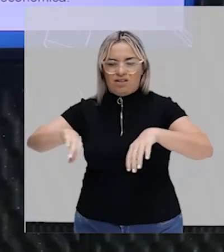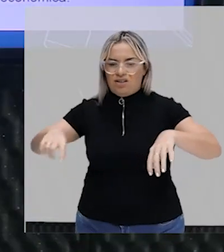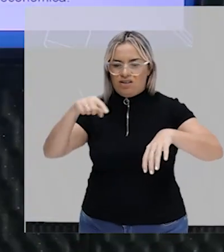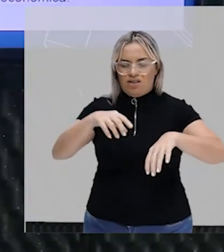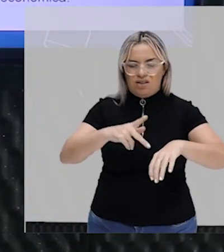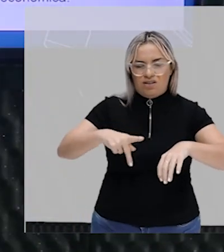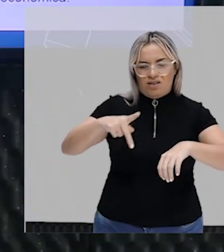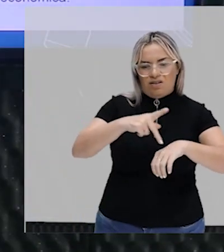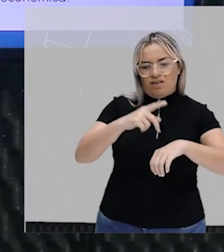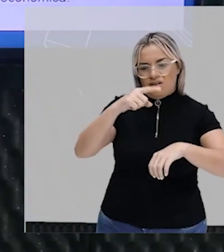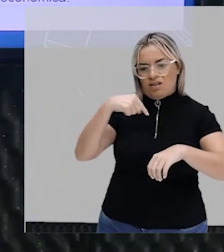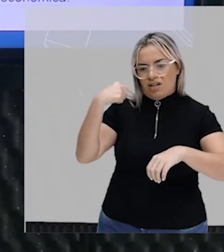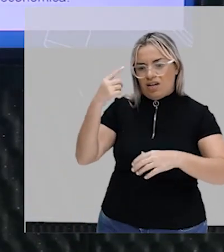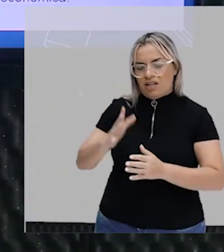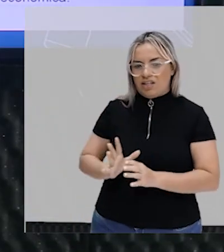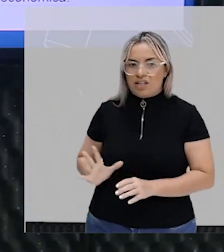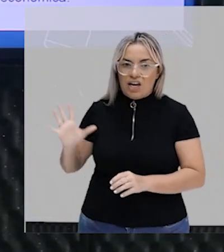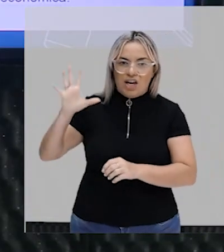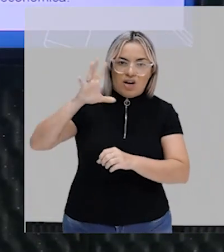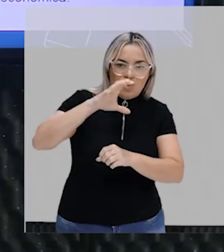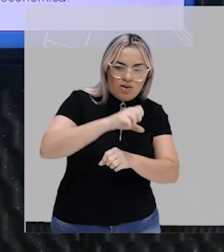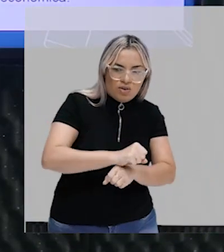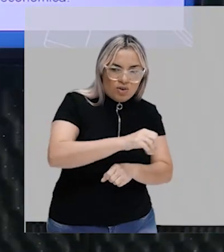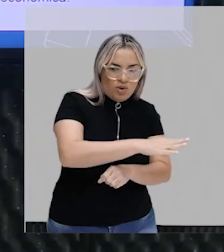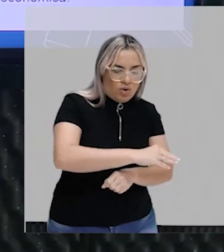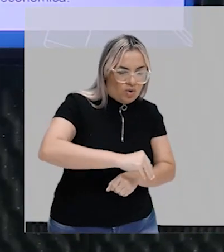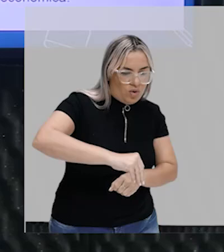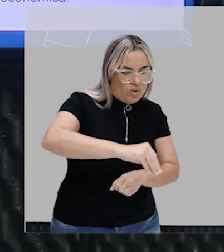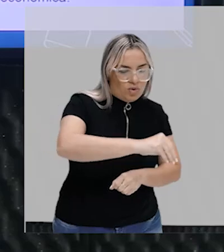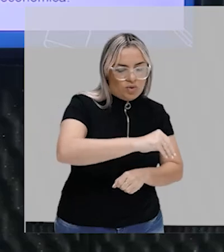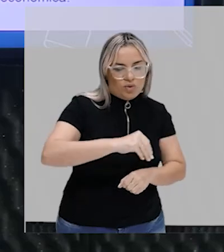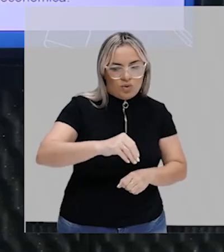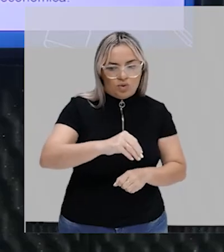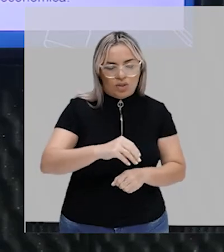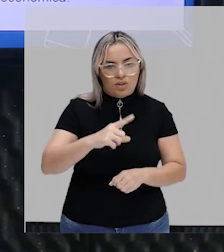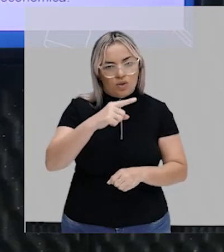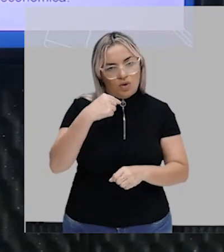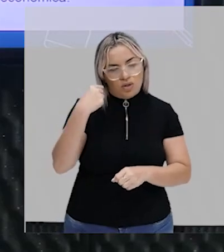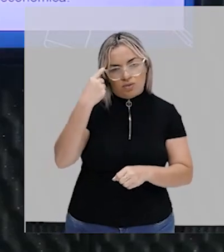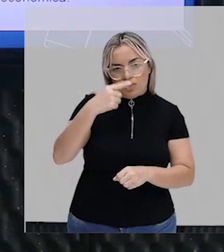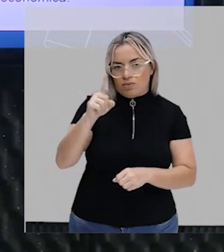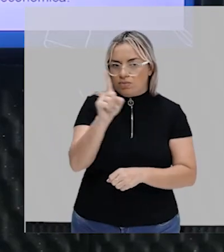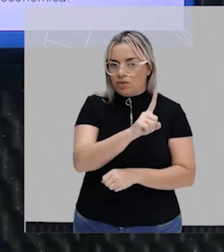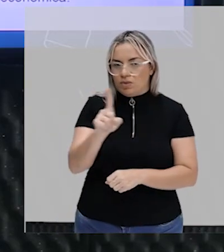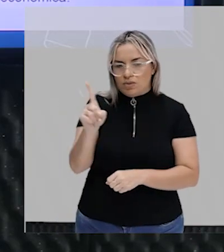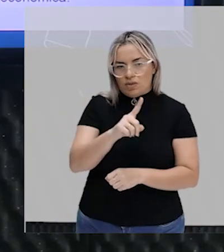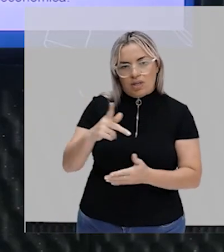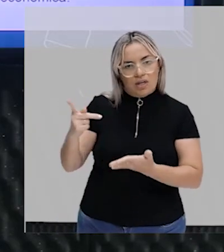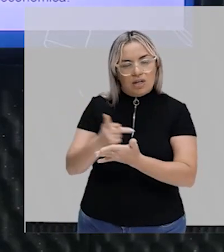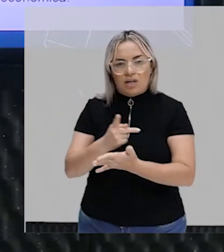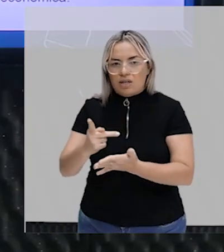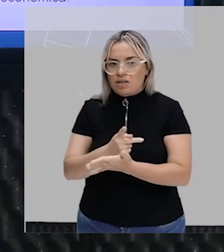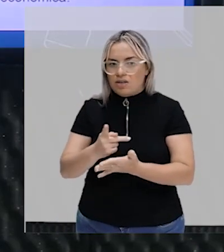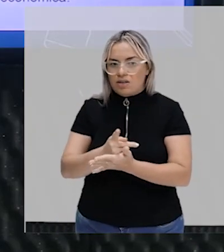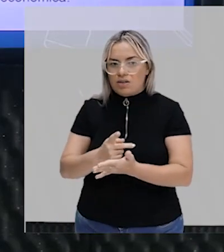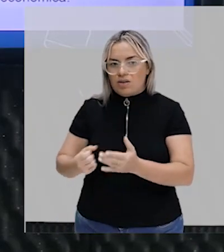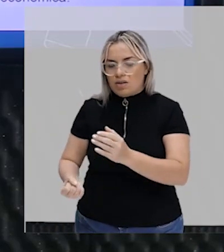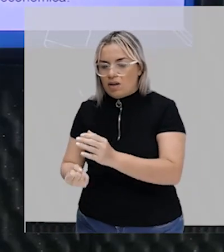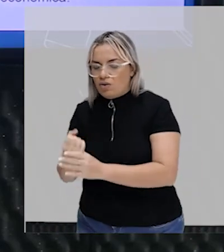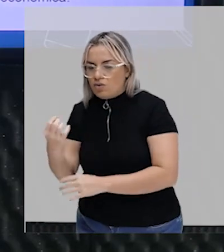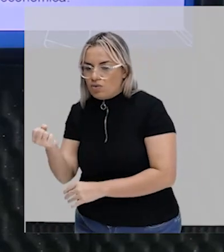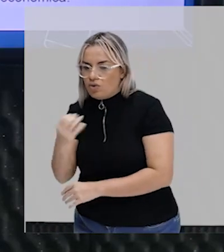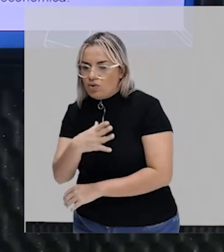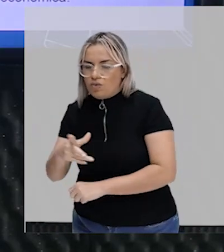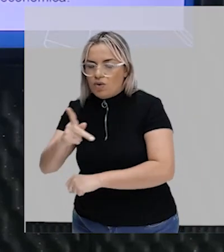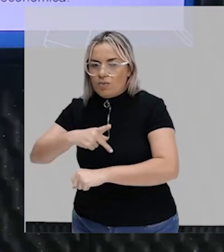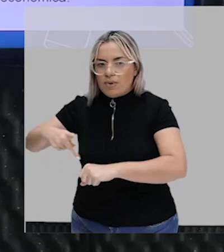Aí está errado, galera, tá certo? Os bascos, eles não querem tomar todo o território da Espanha e formar o País Basco. Não, eles estão